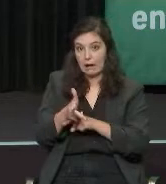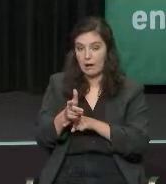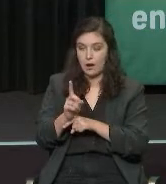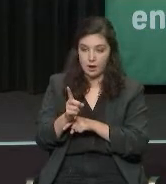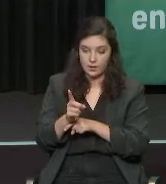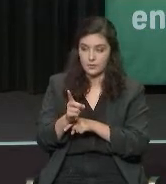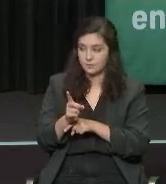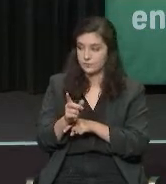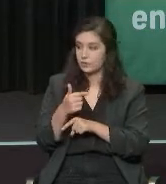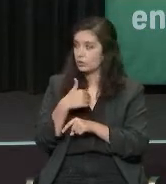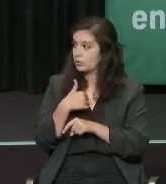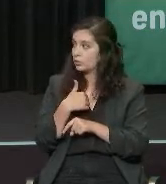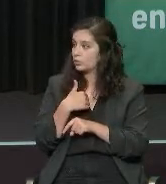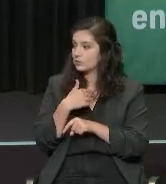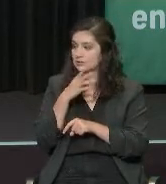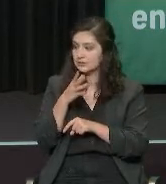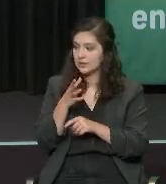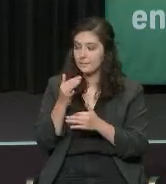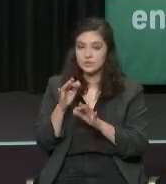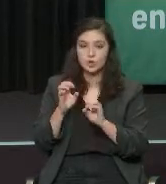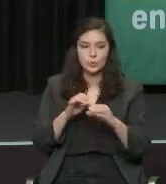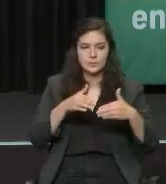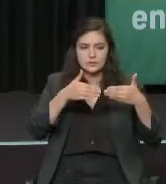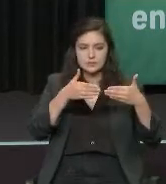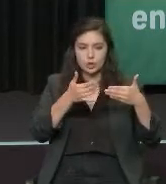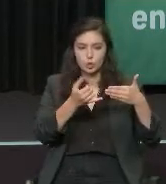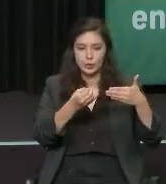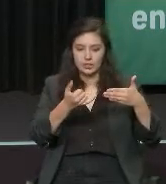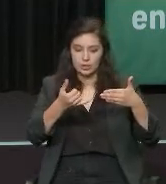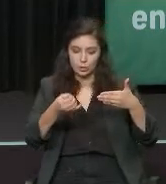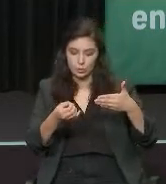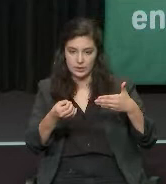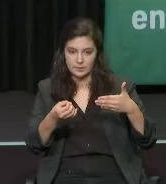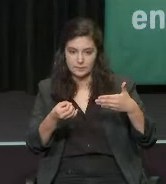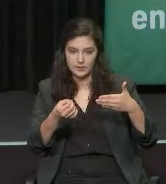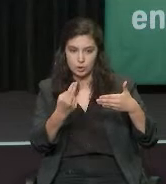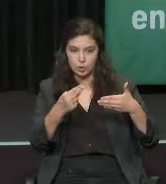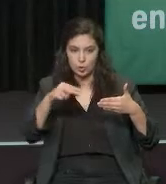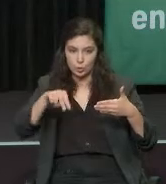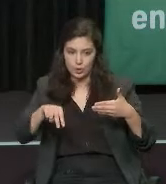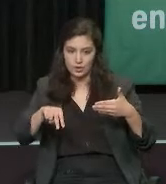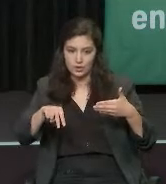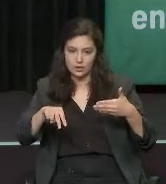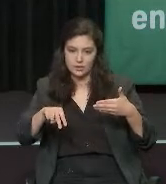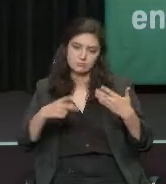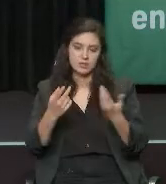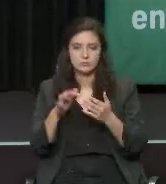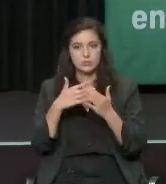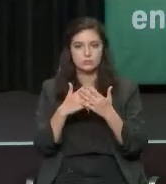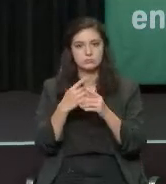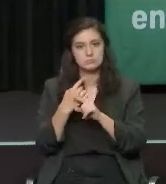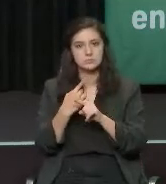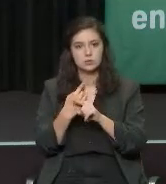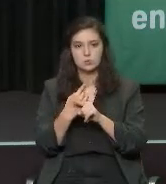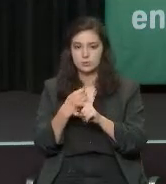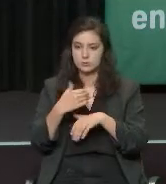Esta é uma câmara. Gostaria de dizer que no início de 2020, a Agência